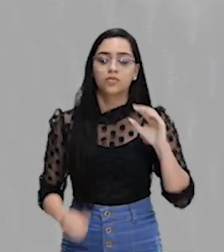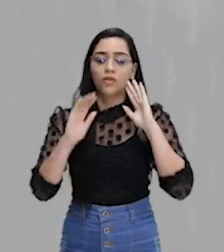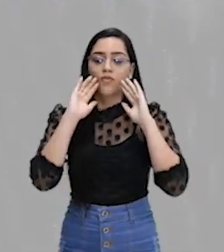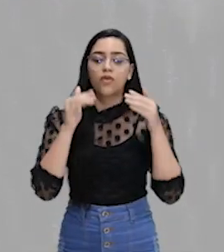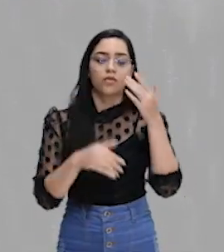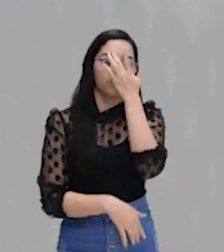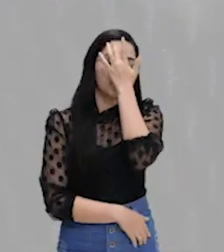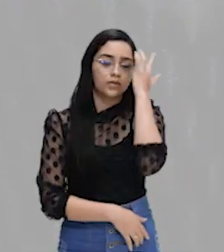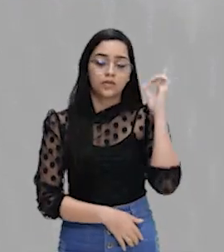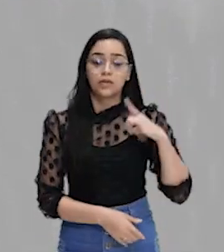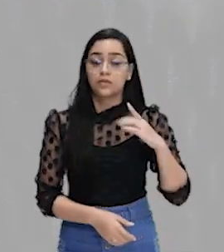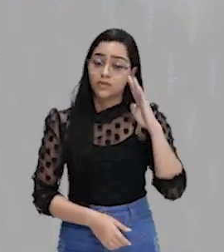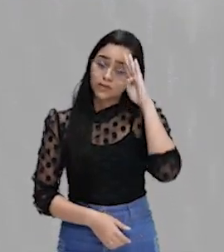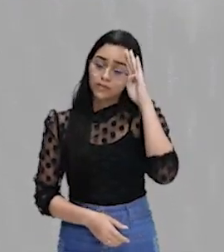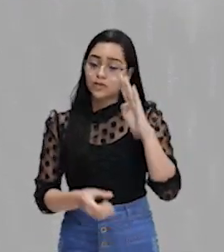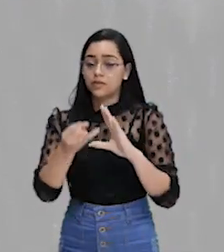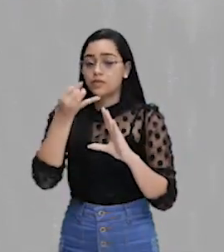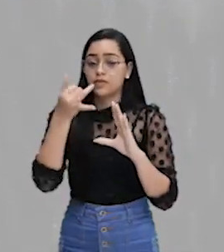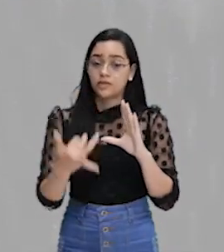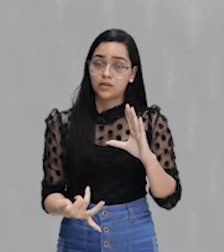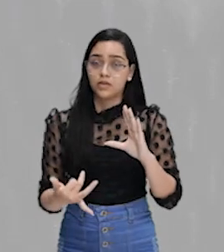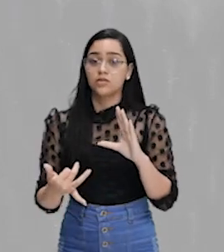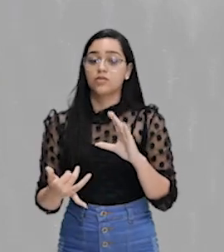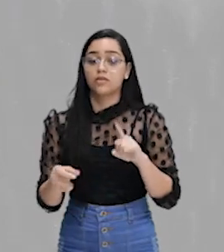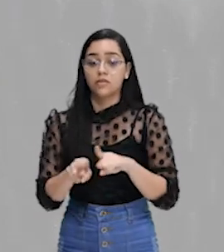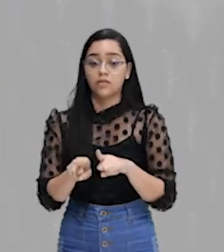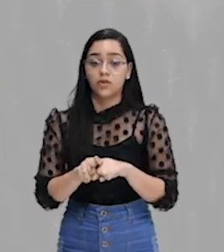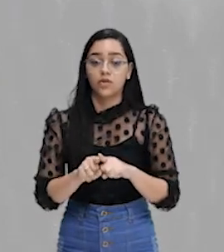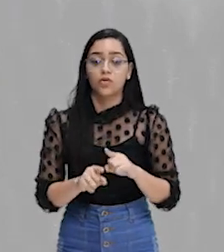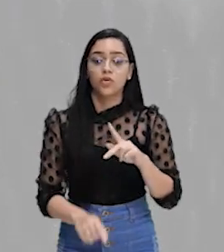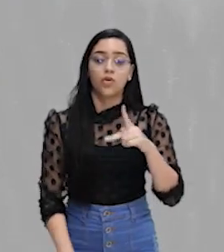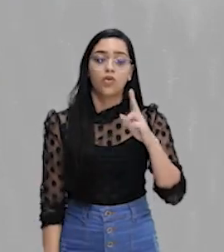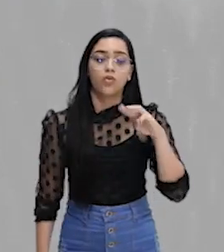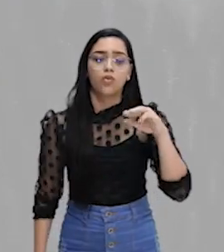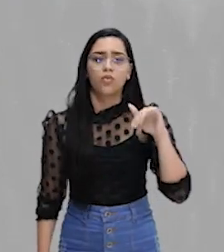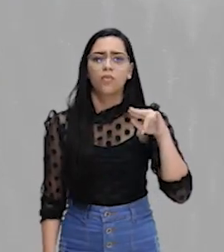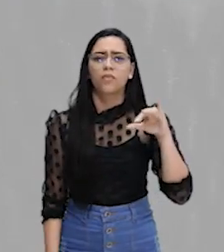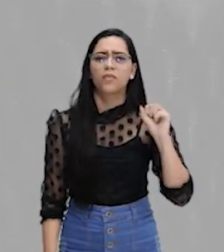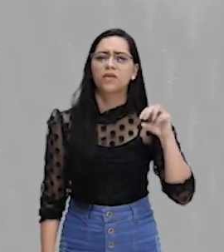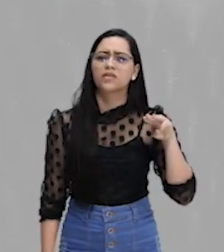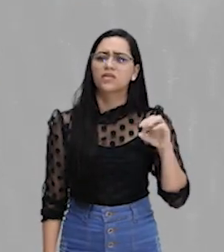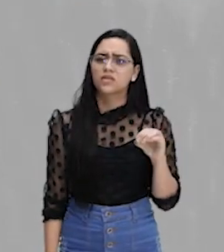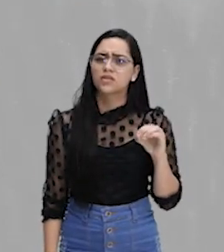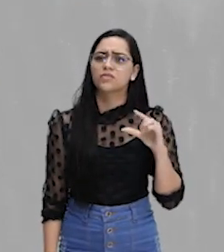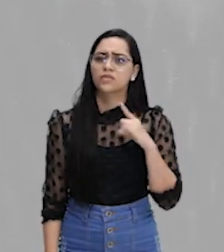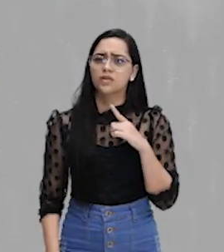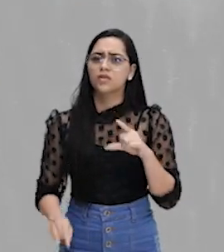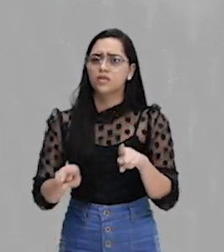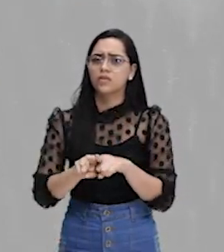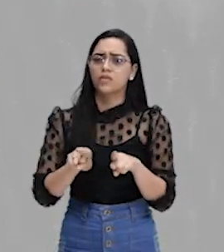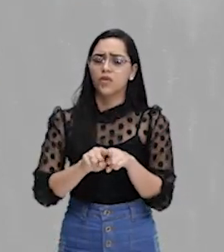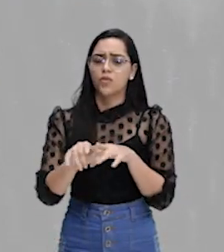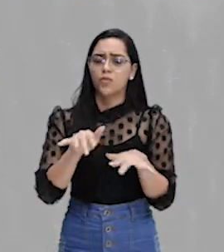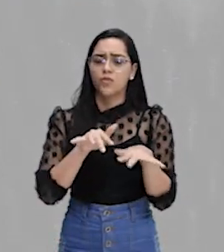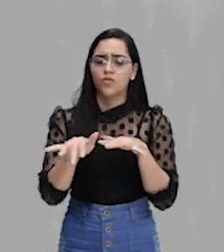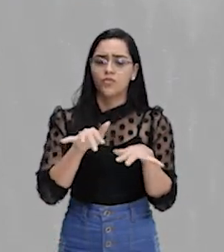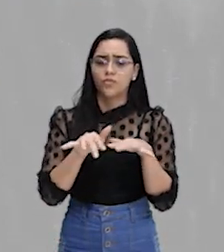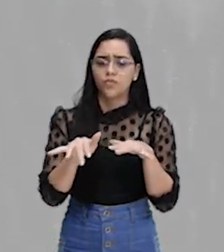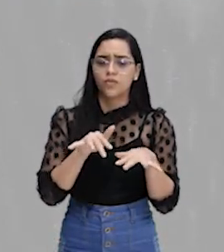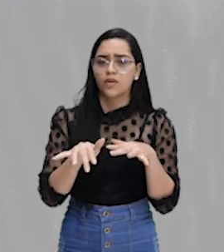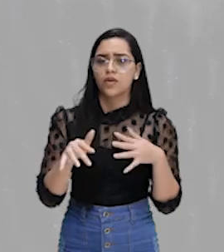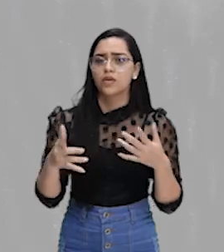uma das principais características do Renascimento. O humanismo, que o Renascimento ele vai buscar, que é um movimento, inclusive,